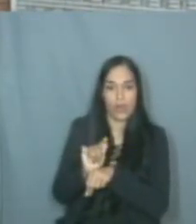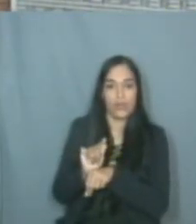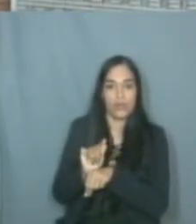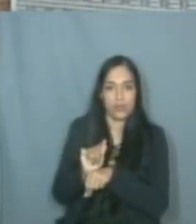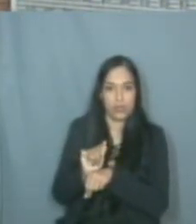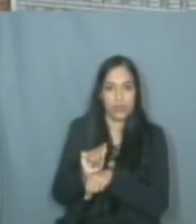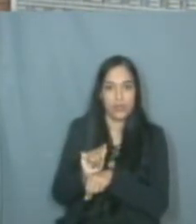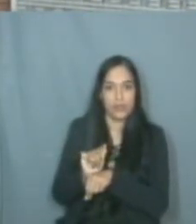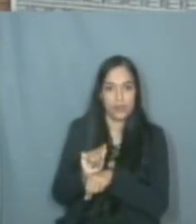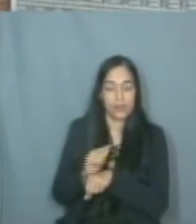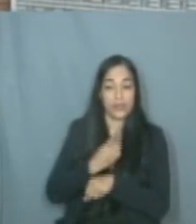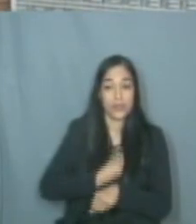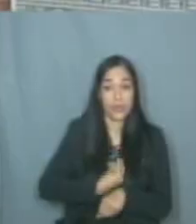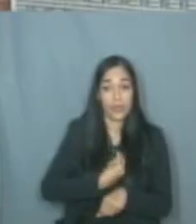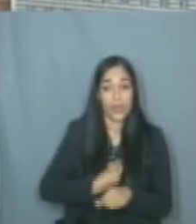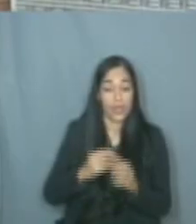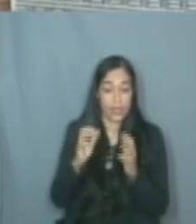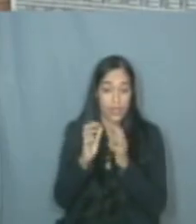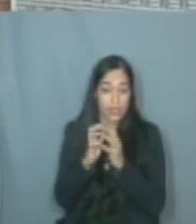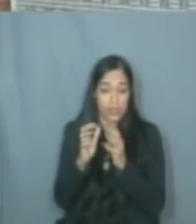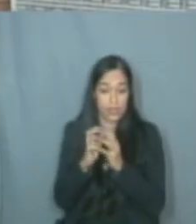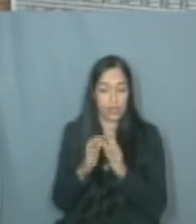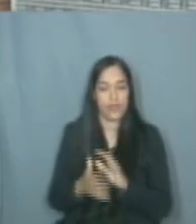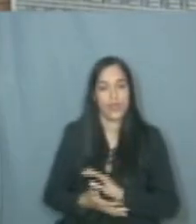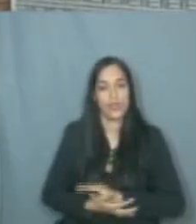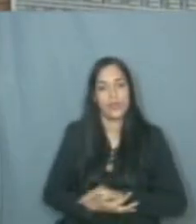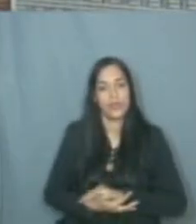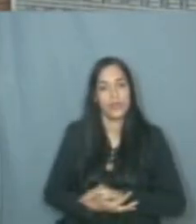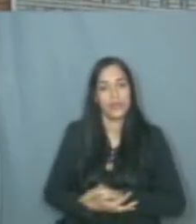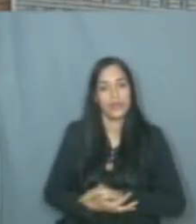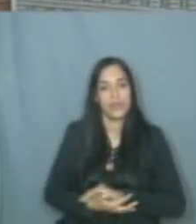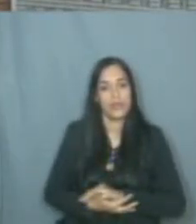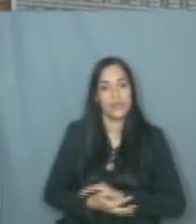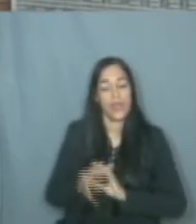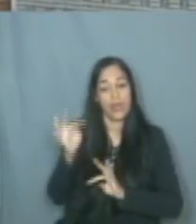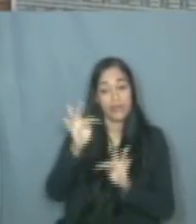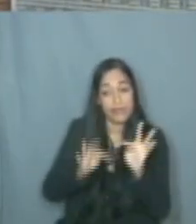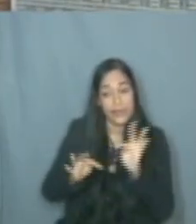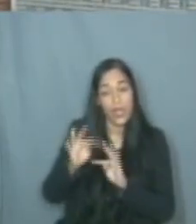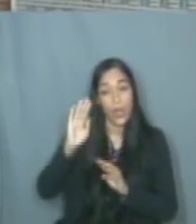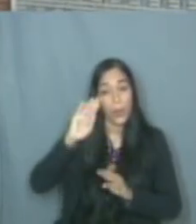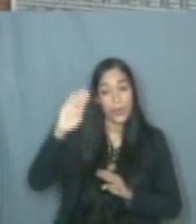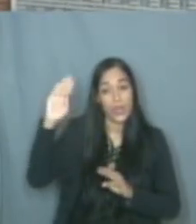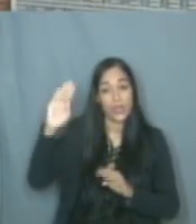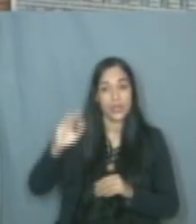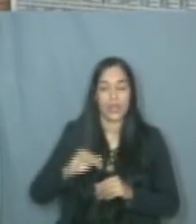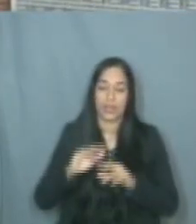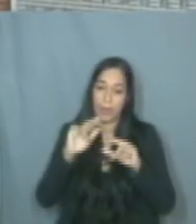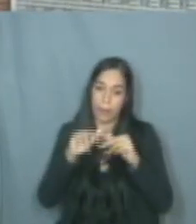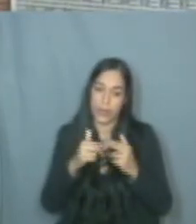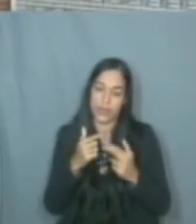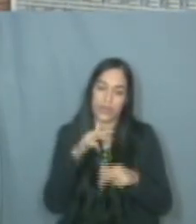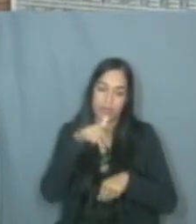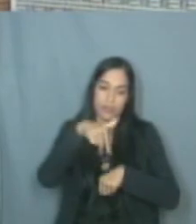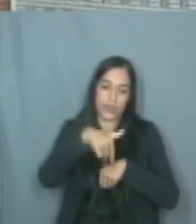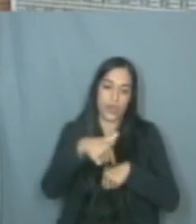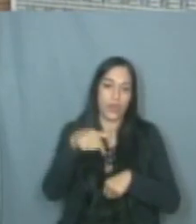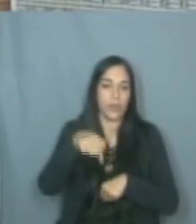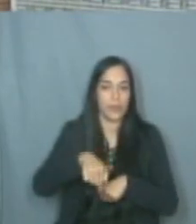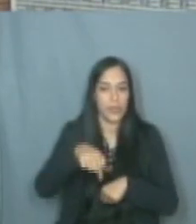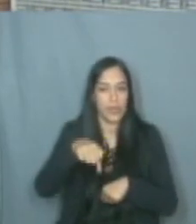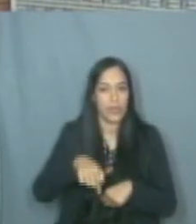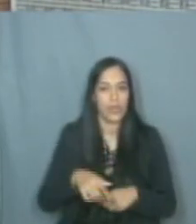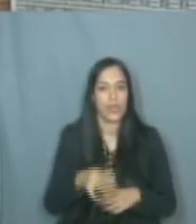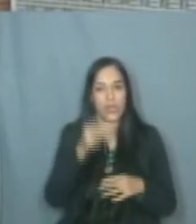que existe ainda em Recife. E deve ser tratado como prioridade. E é por isso que a gente sobe aqui, eu vou